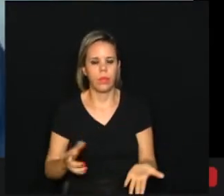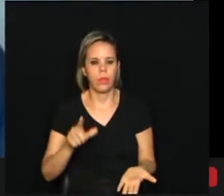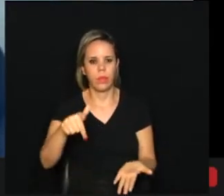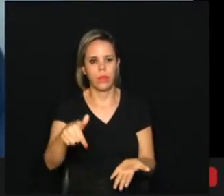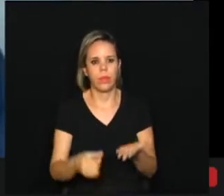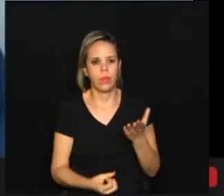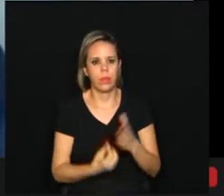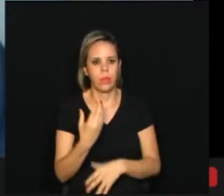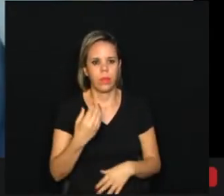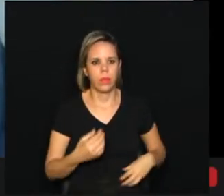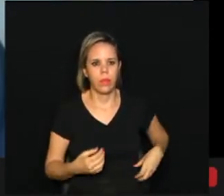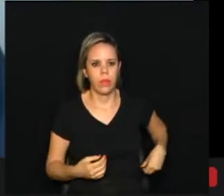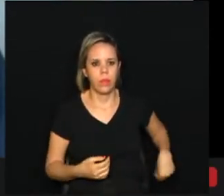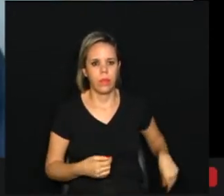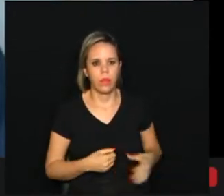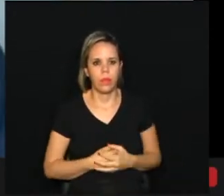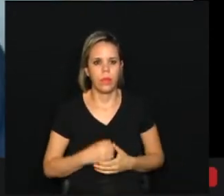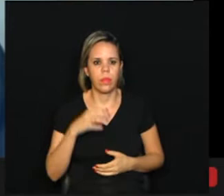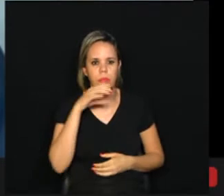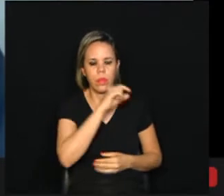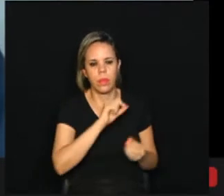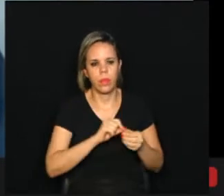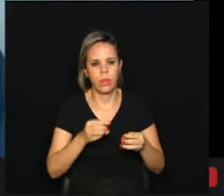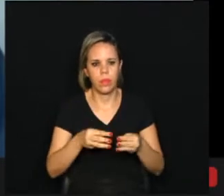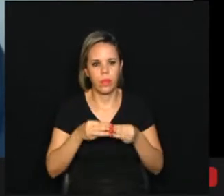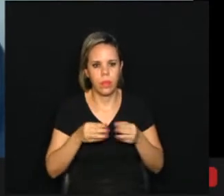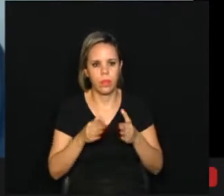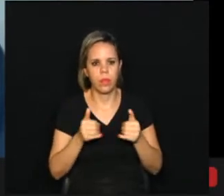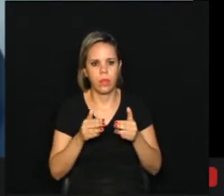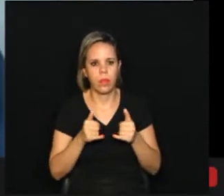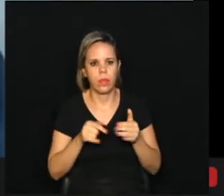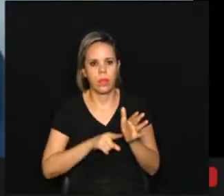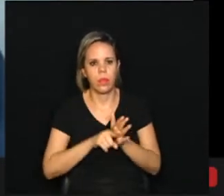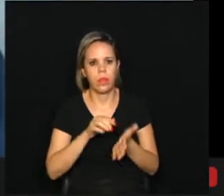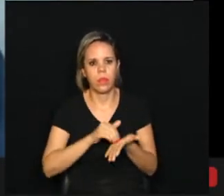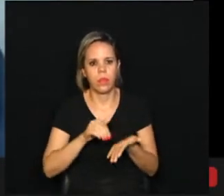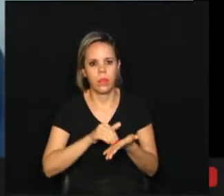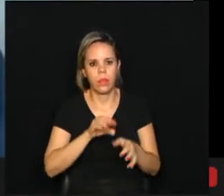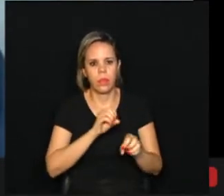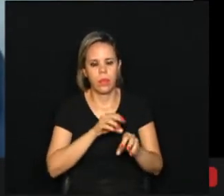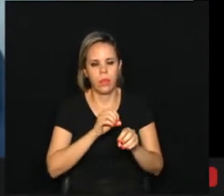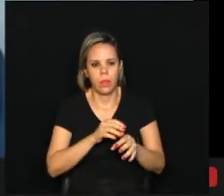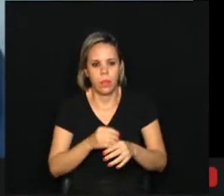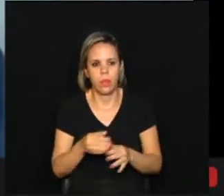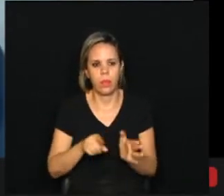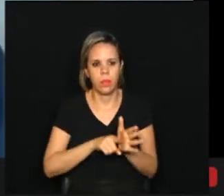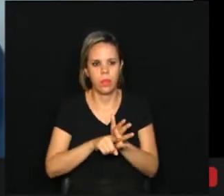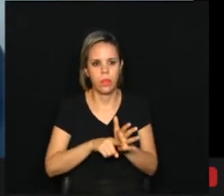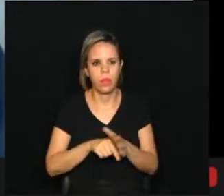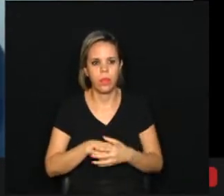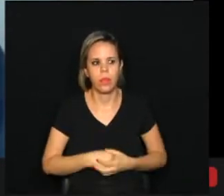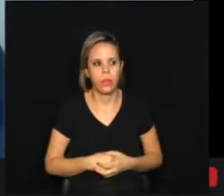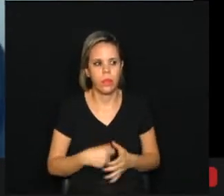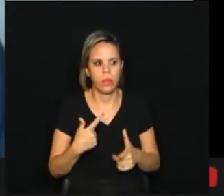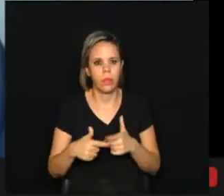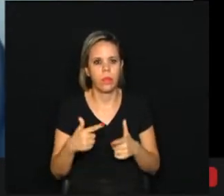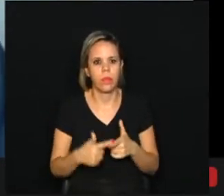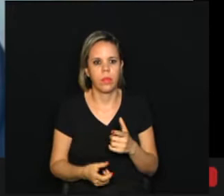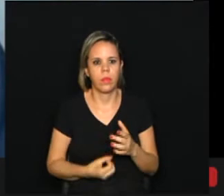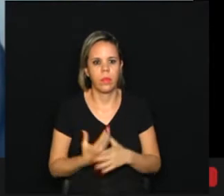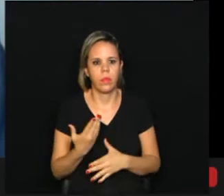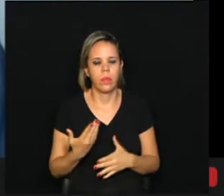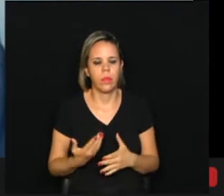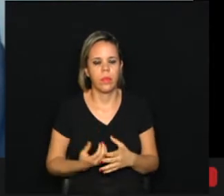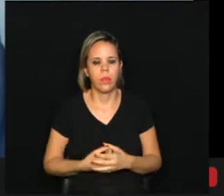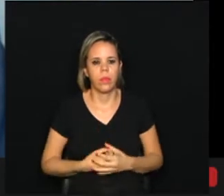o caso, eu rapidamente fiz uma moção de apelo para que a Secretaria de Educação apurasse o problema. Acontece